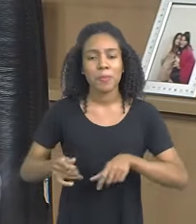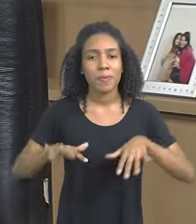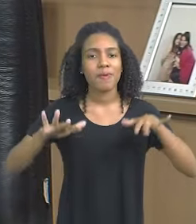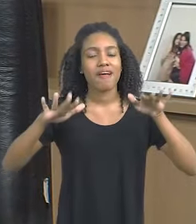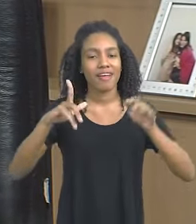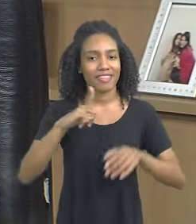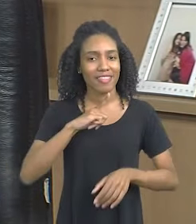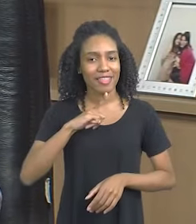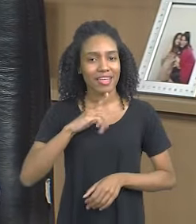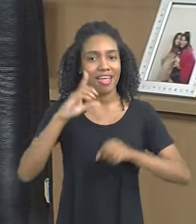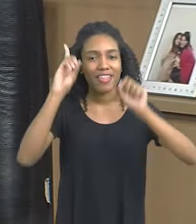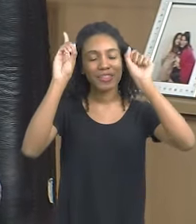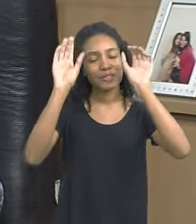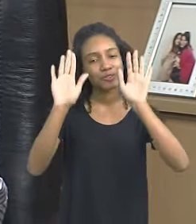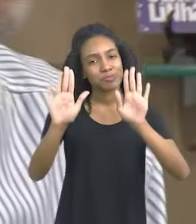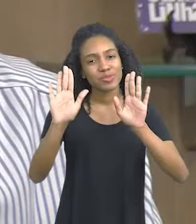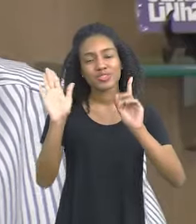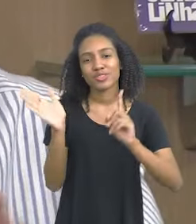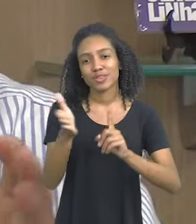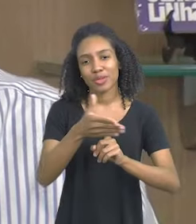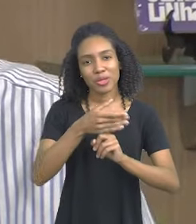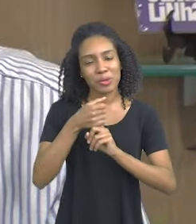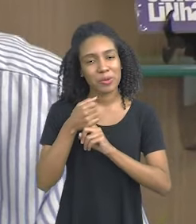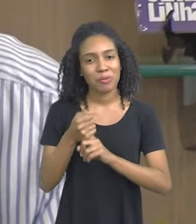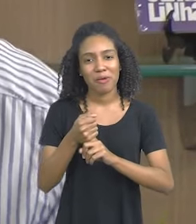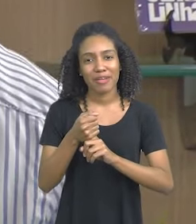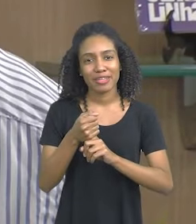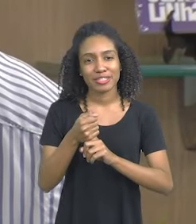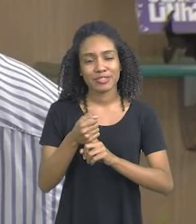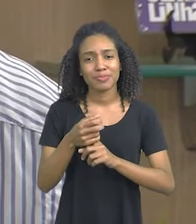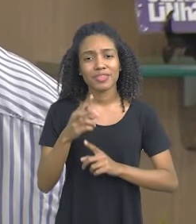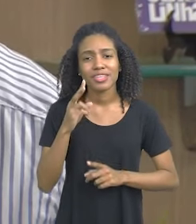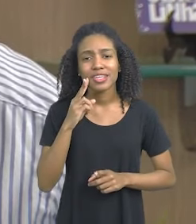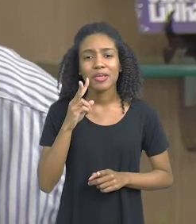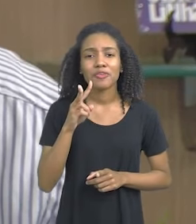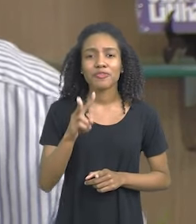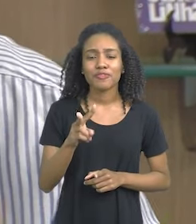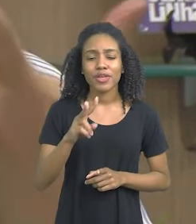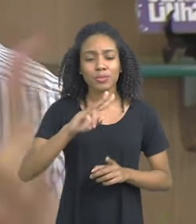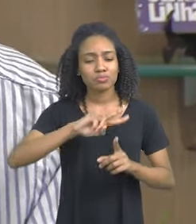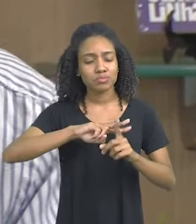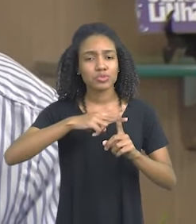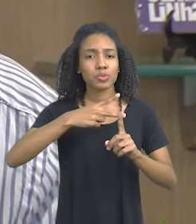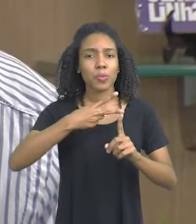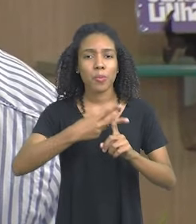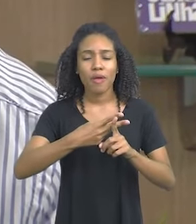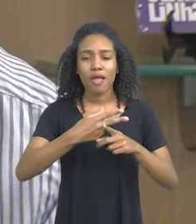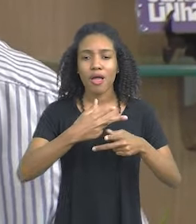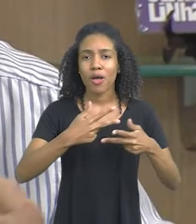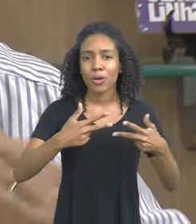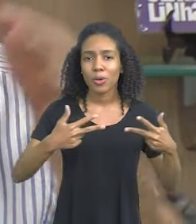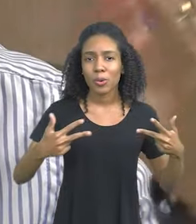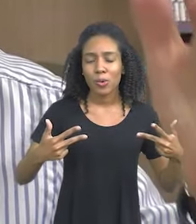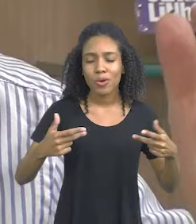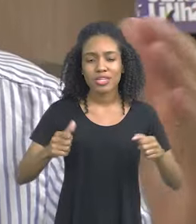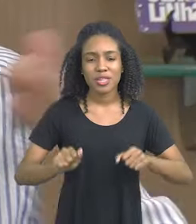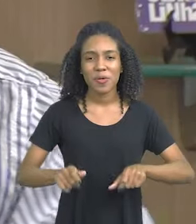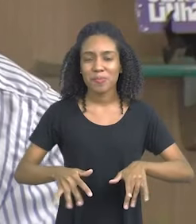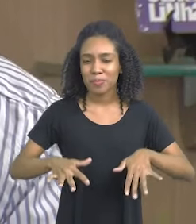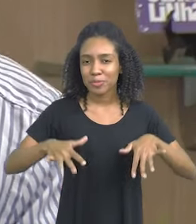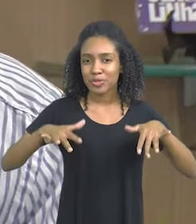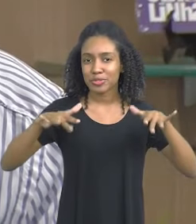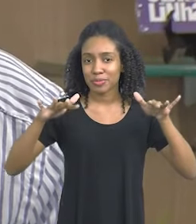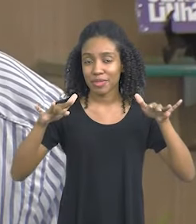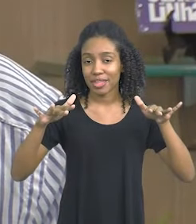te abençoe, que Deus te guarde, que você possa ver as suas riquezas, ter as suas riquezas